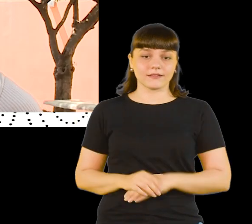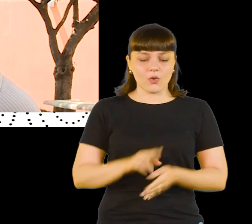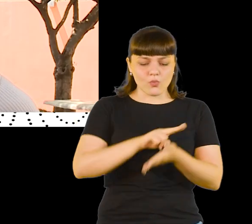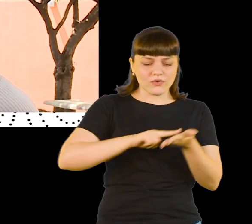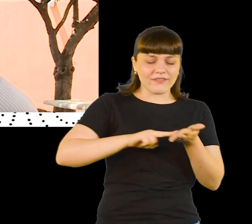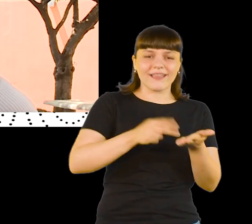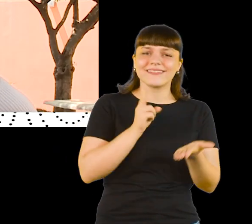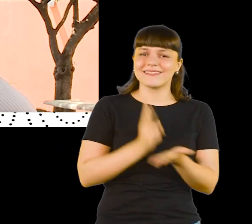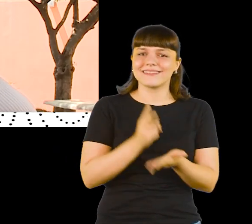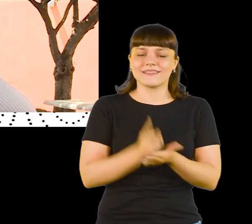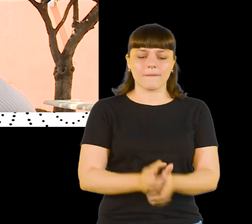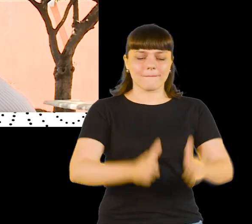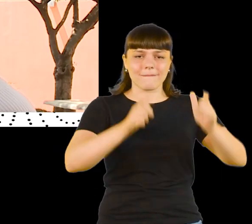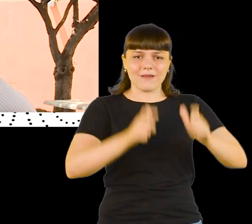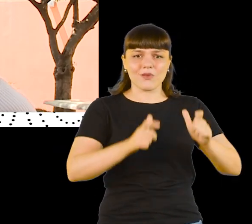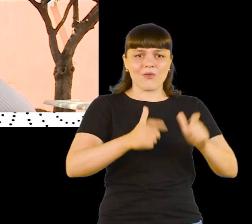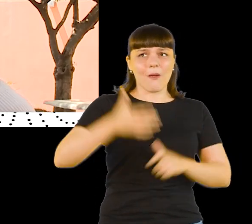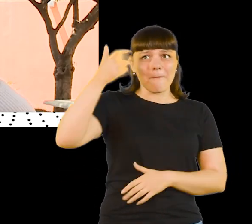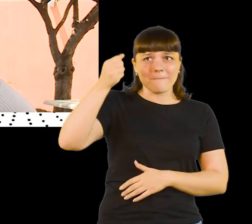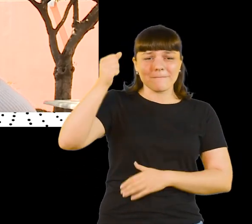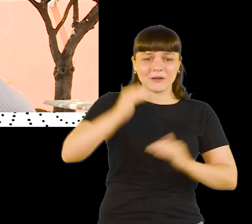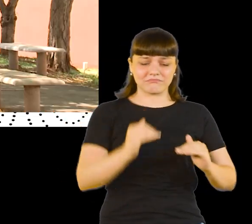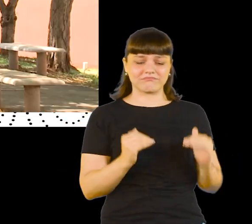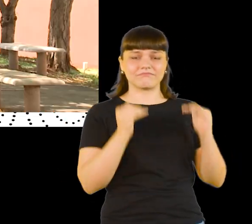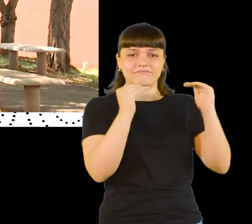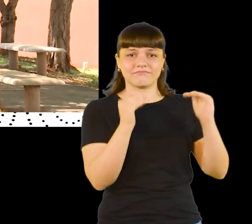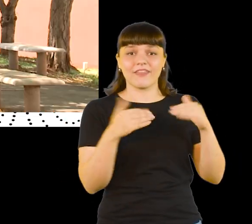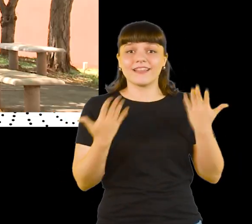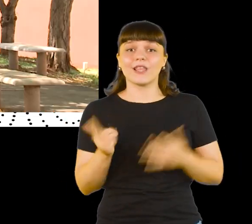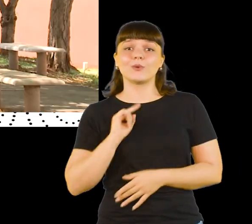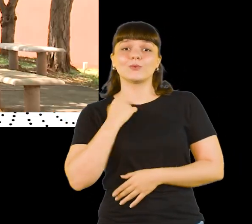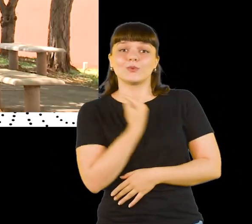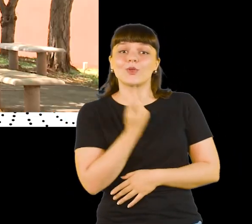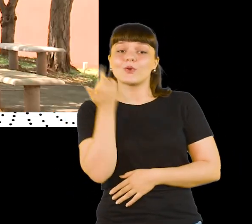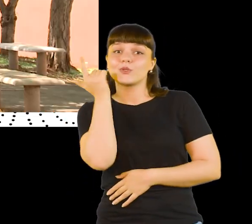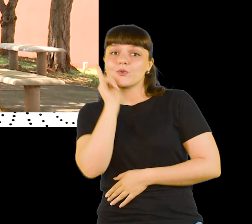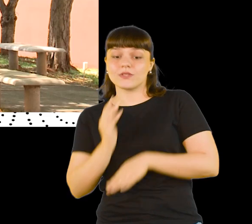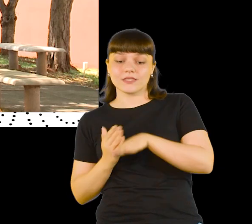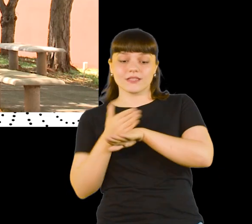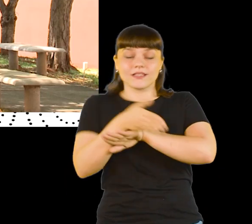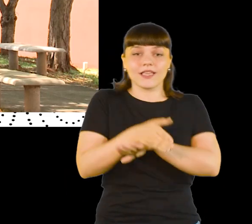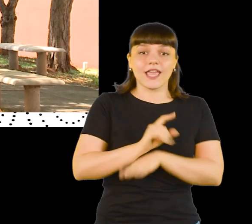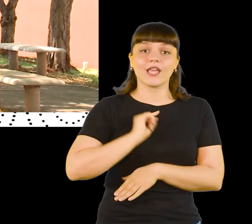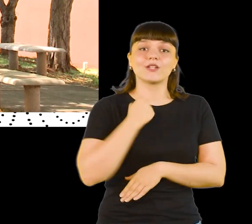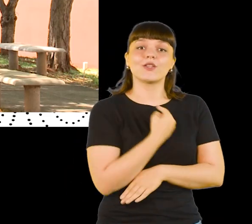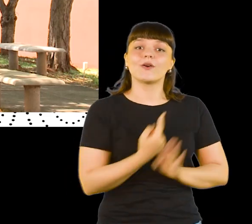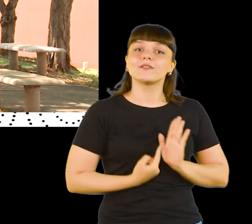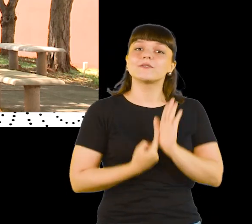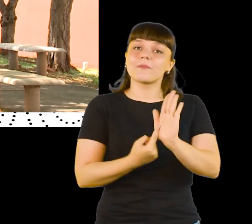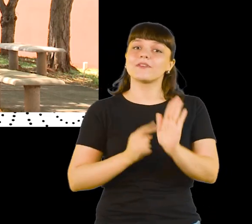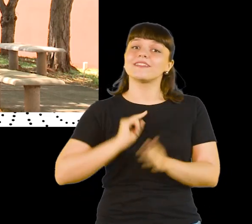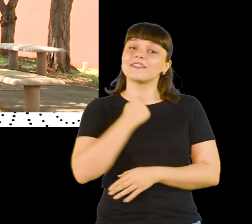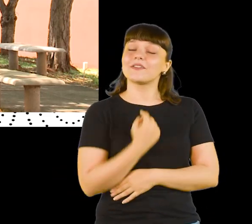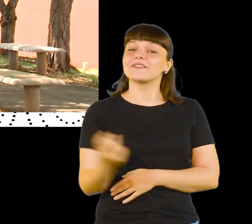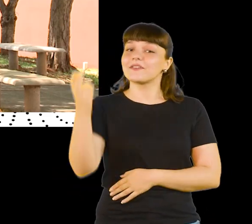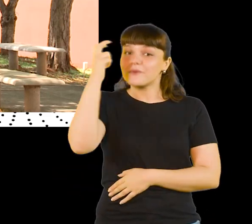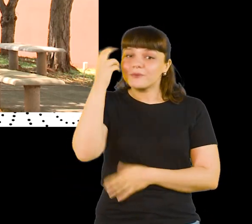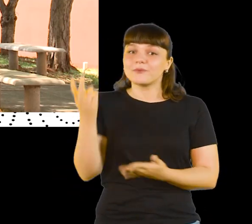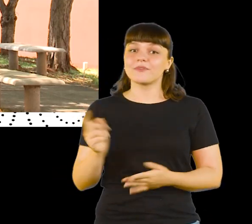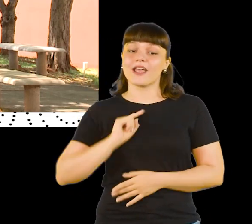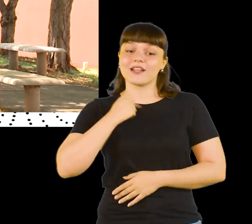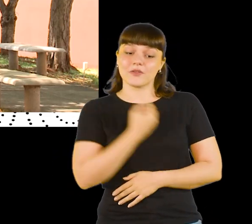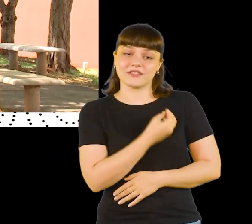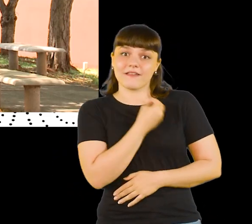sempre foi um espaço muito branco, muito elitizado. A gente conseguindo estar dentro desse espaço, a gente traz a nossa cultura, a gente traz a